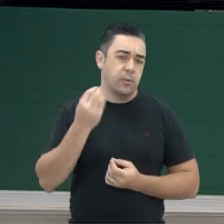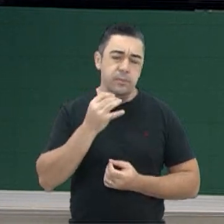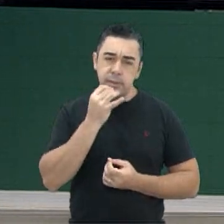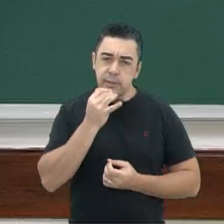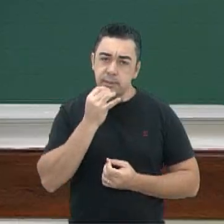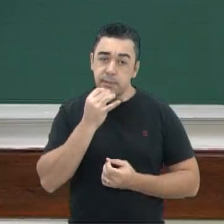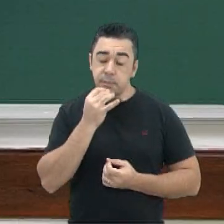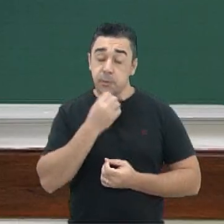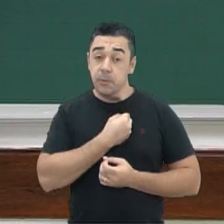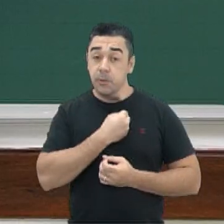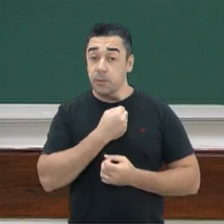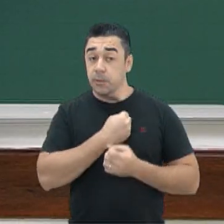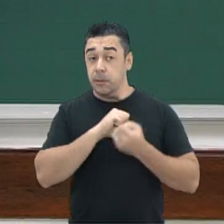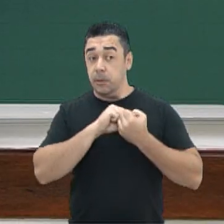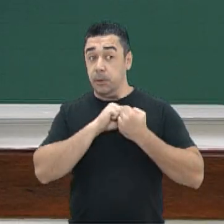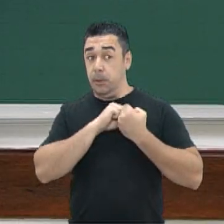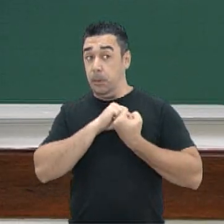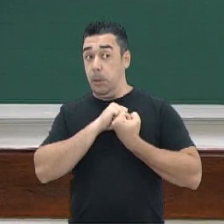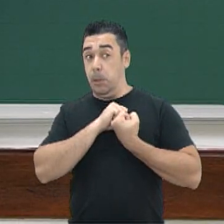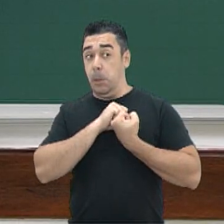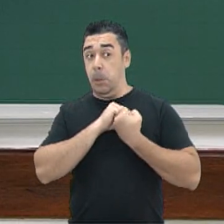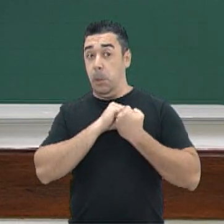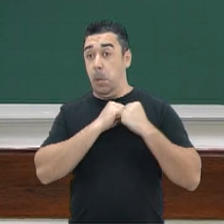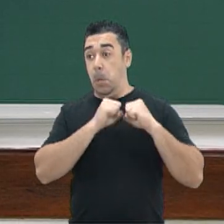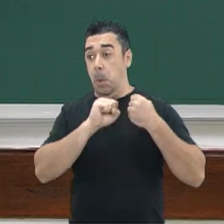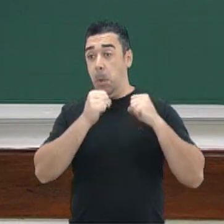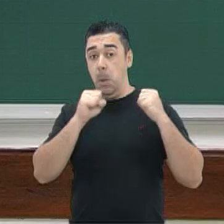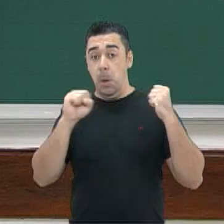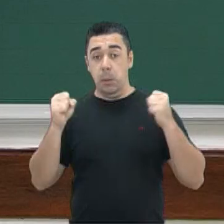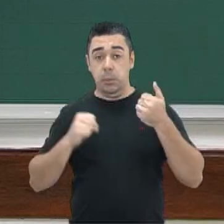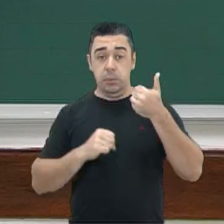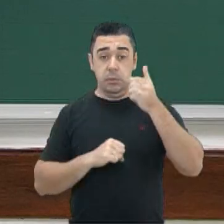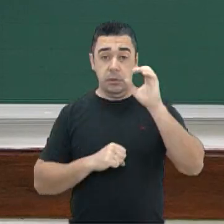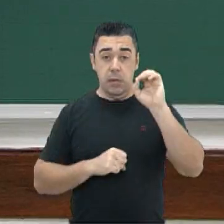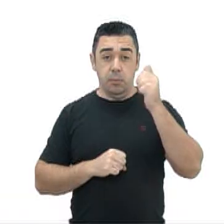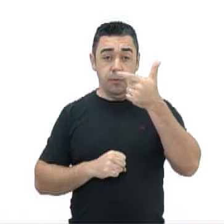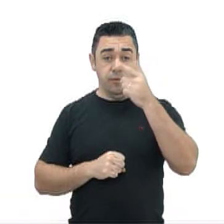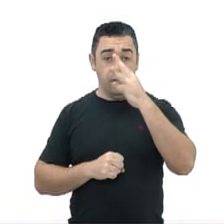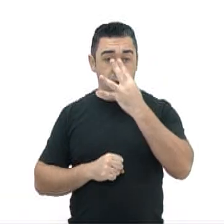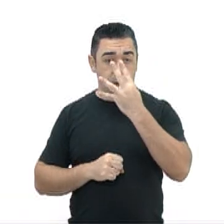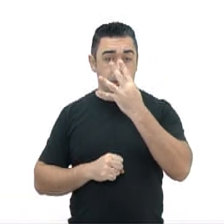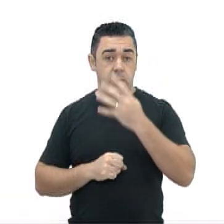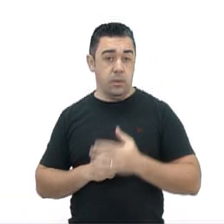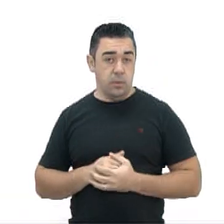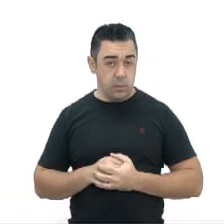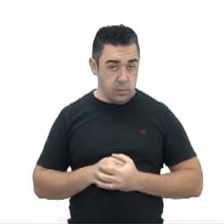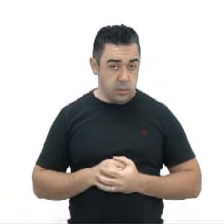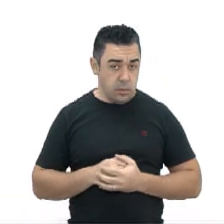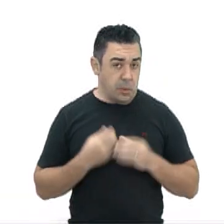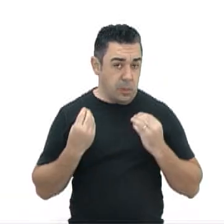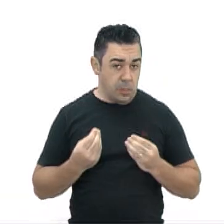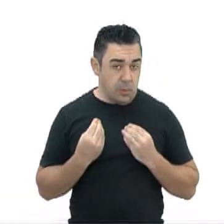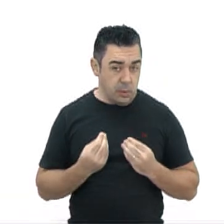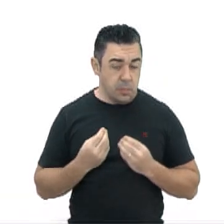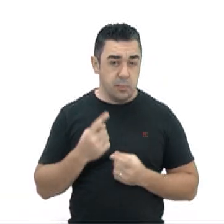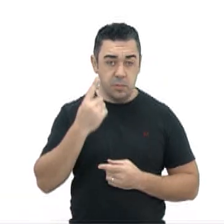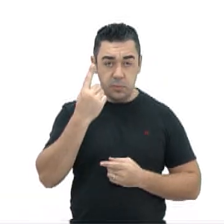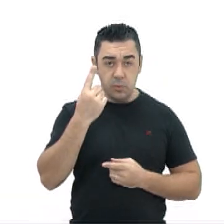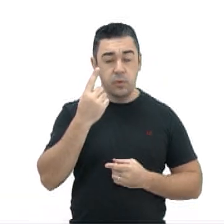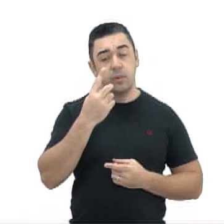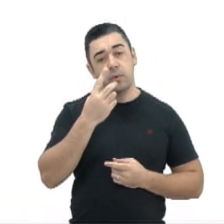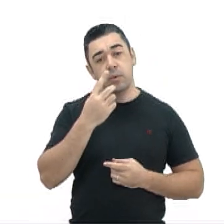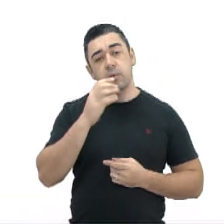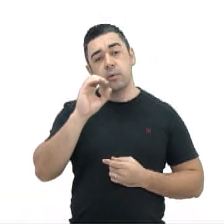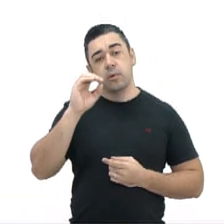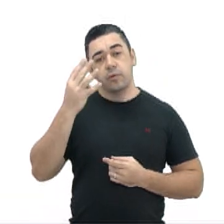faço quando eu tenho um número muito grande para fazer? Por exemplo, 1024. Raiz quadrada de